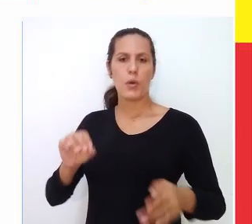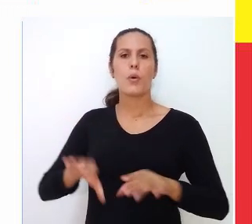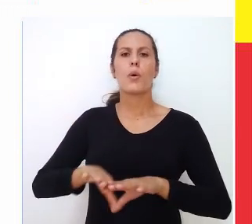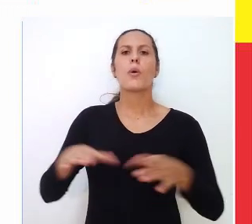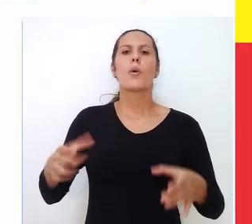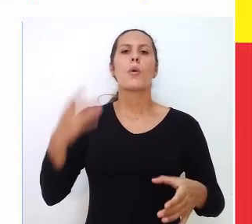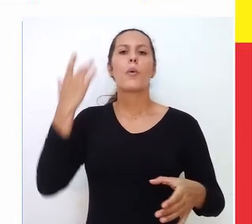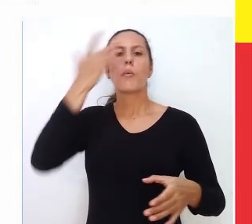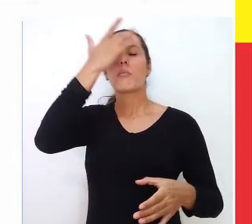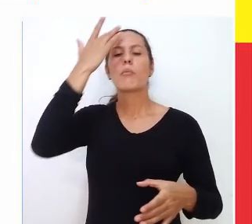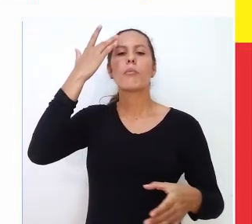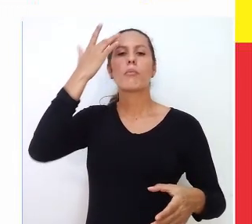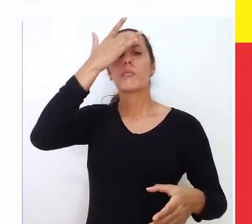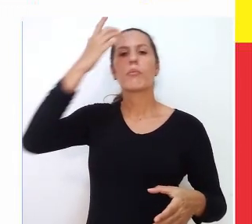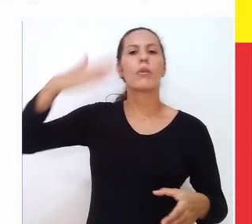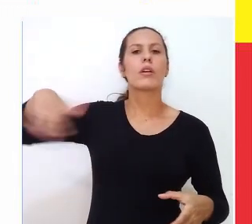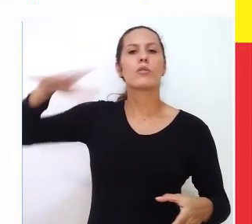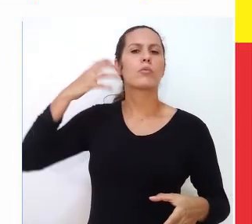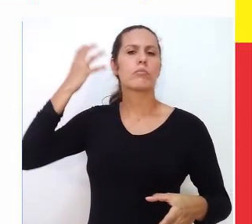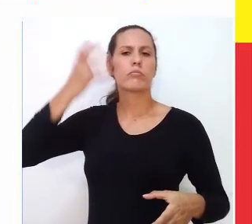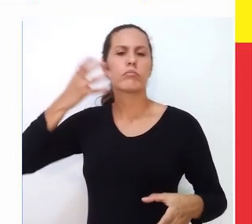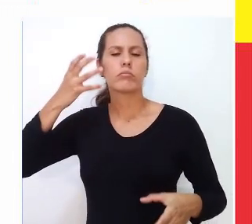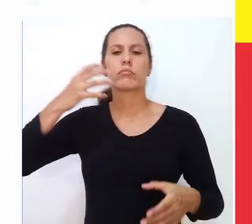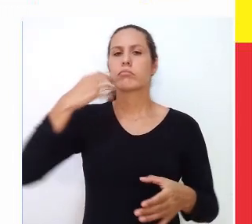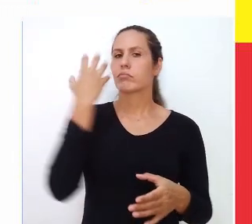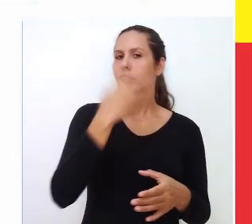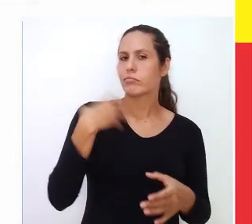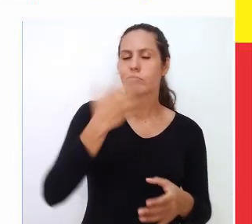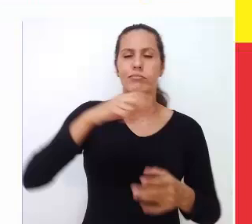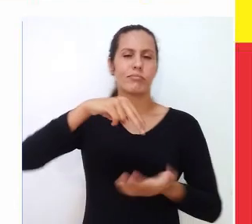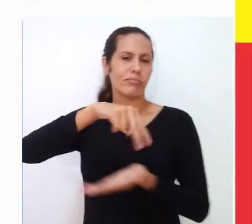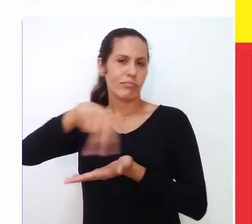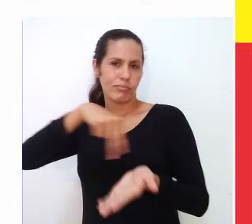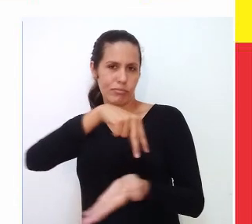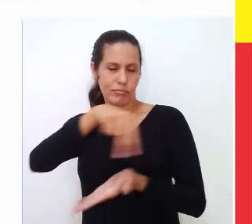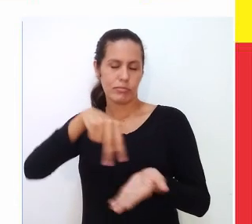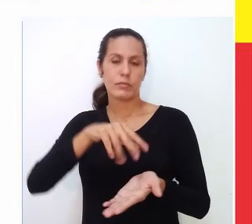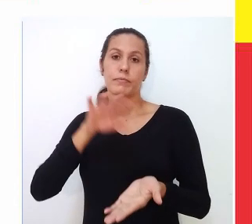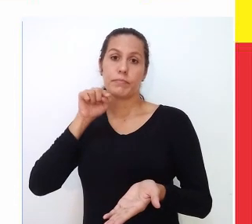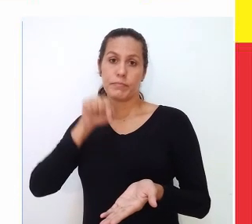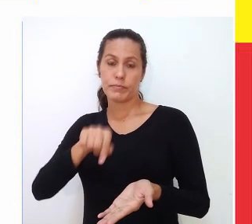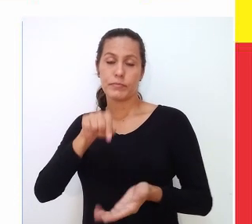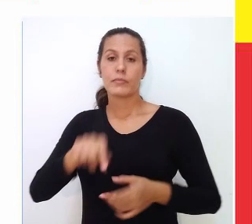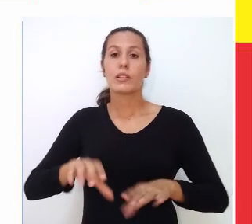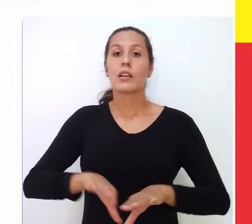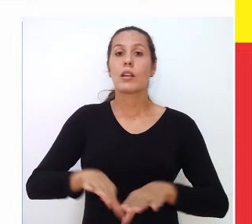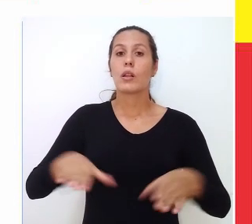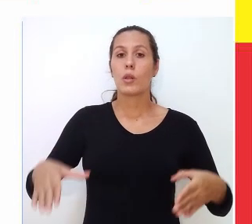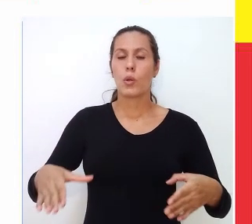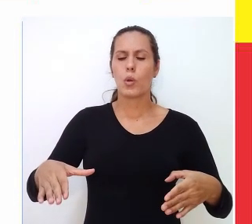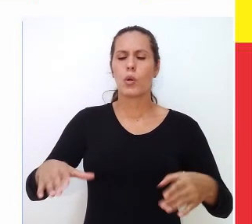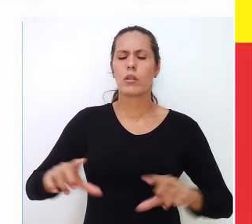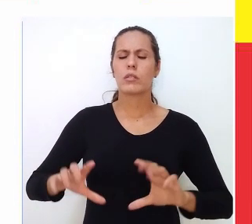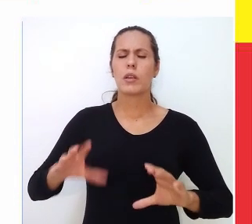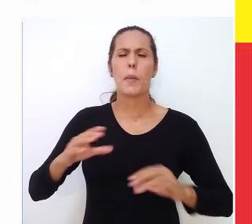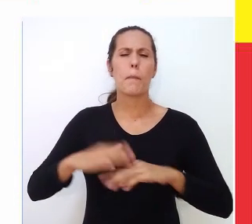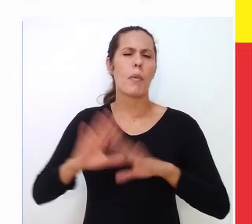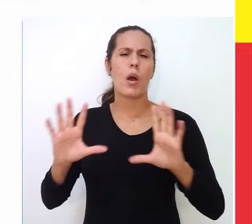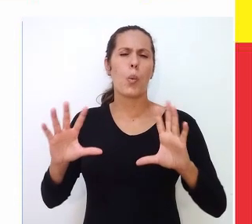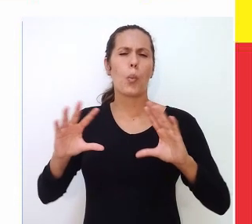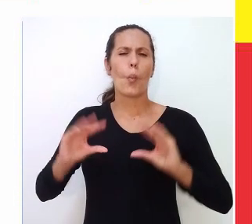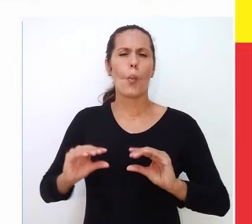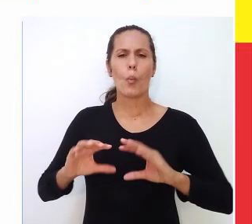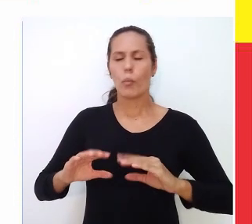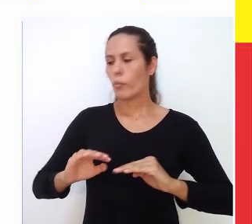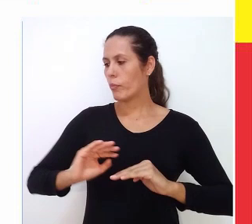pessoas dançavam e cantavam. Atrás do palco, esse espaço maior, mais escuro aí na